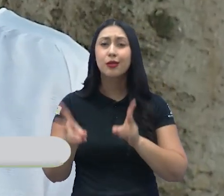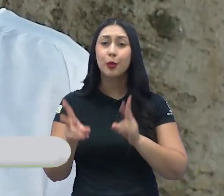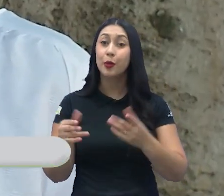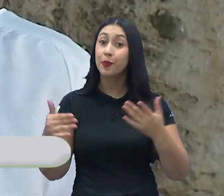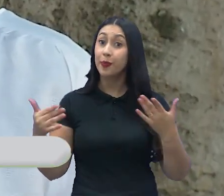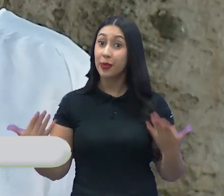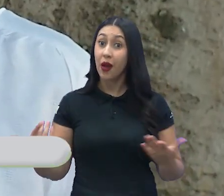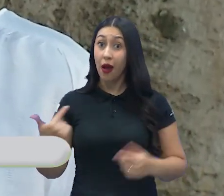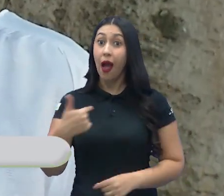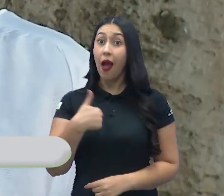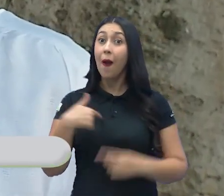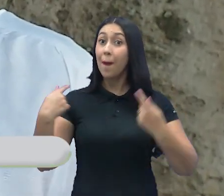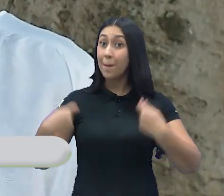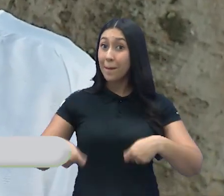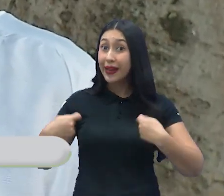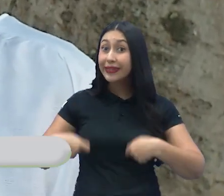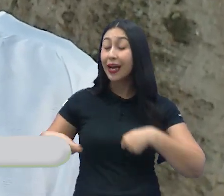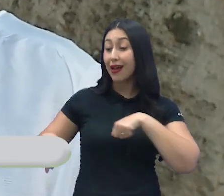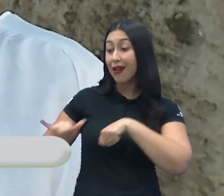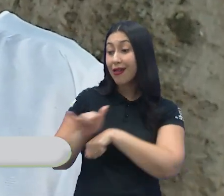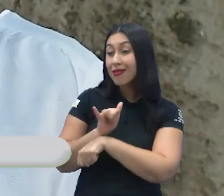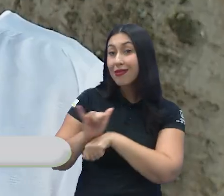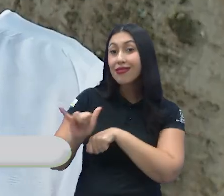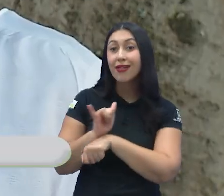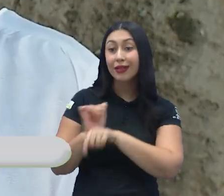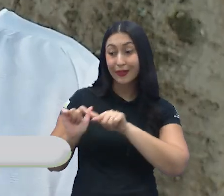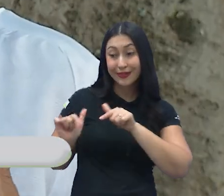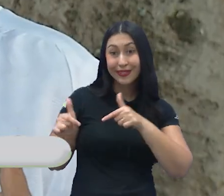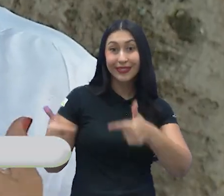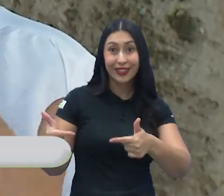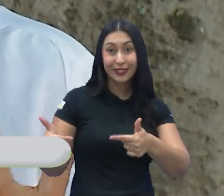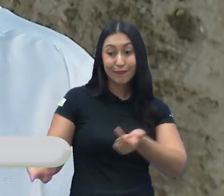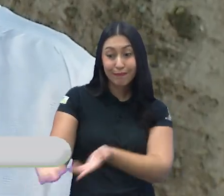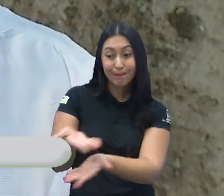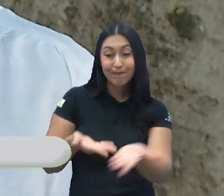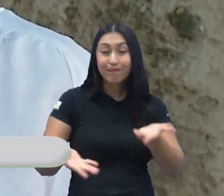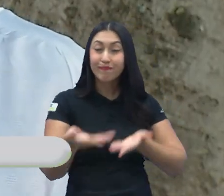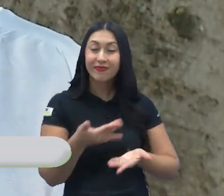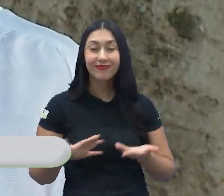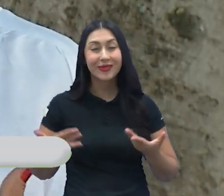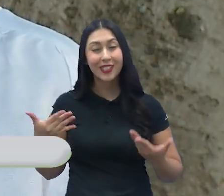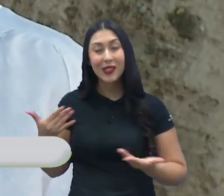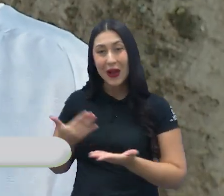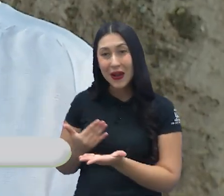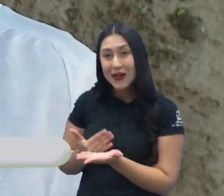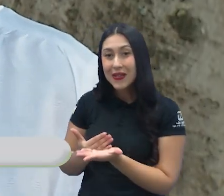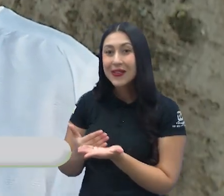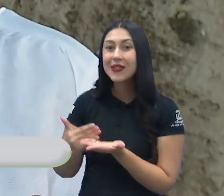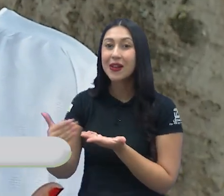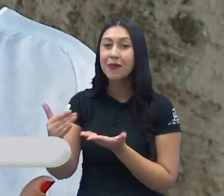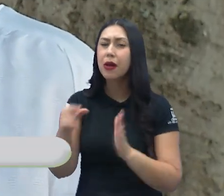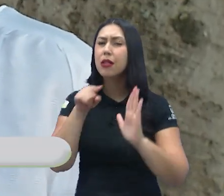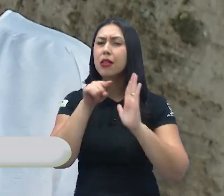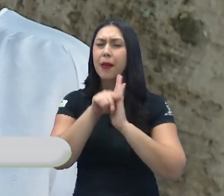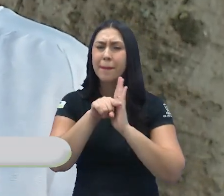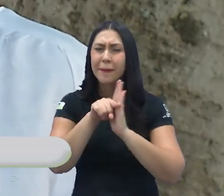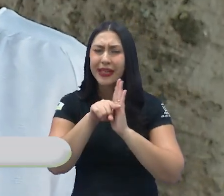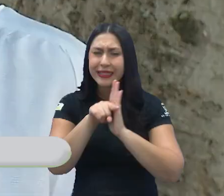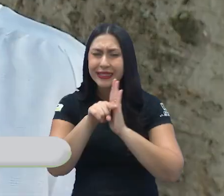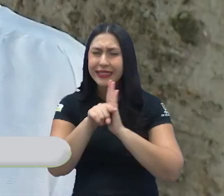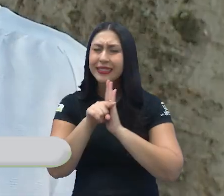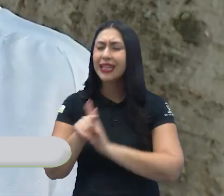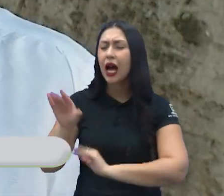precisava ter uma estratégia para poder lidar com pessoas. Então foi aonde eu comecei a pesquisar e a fazer